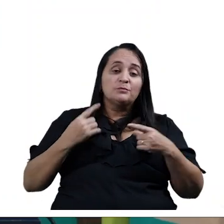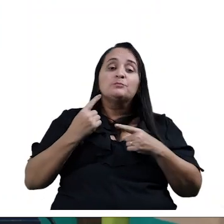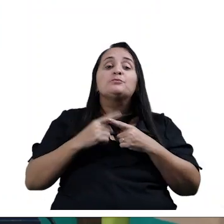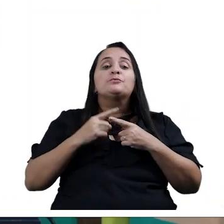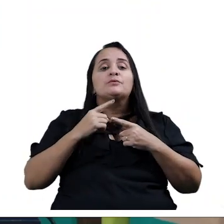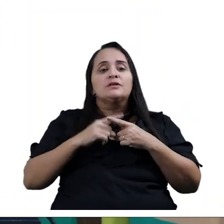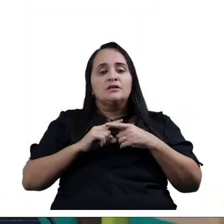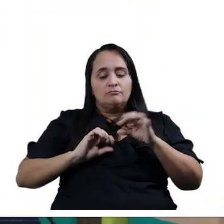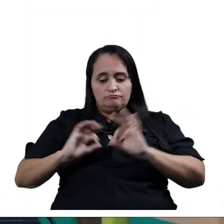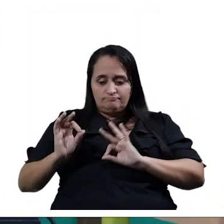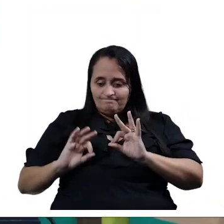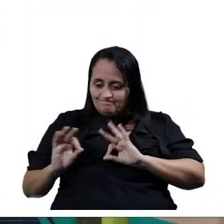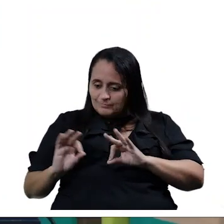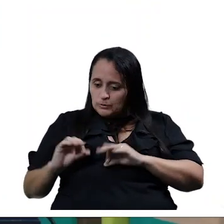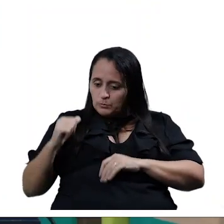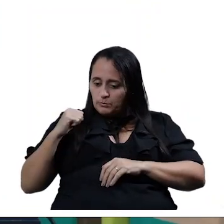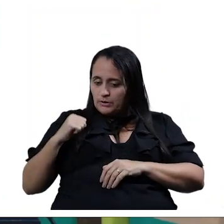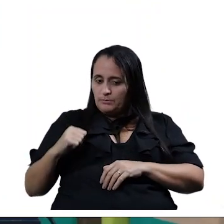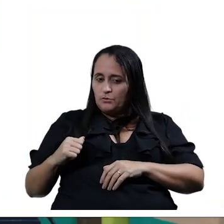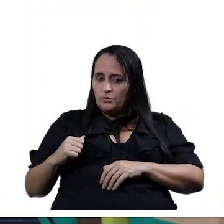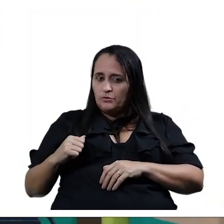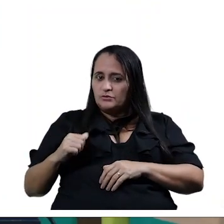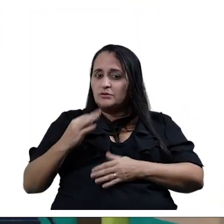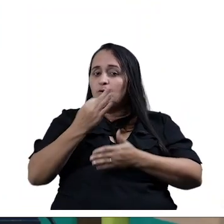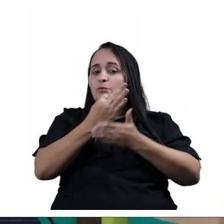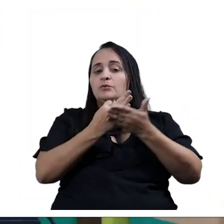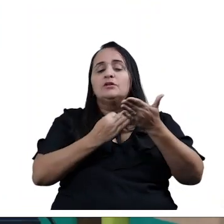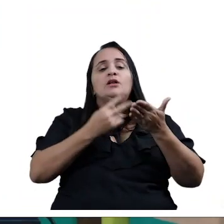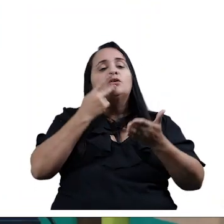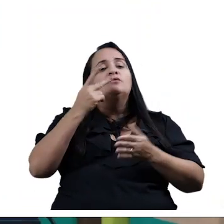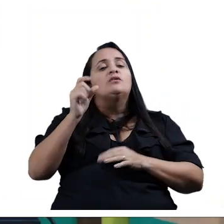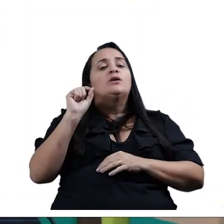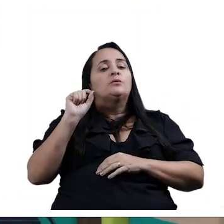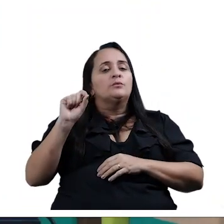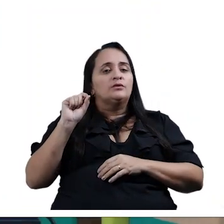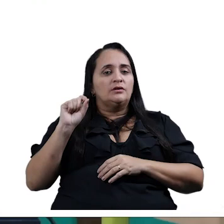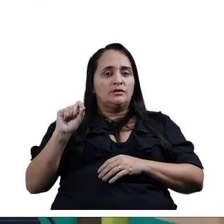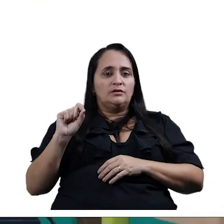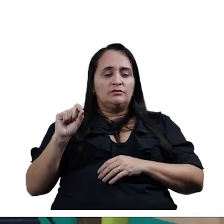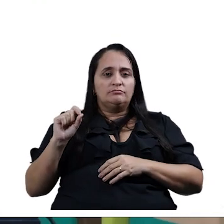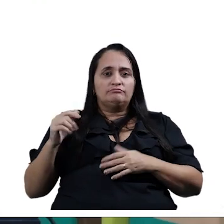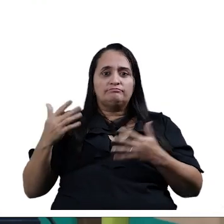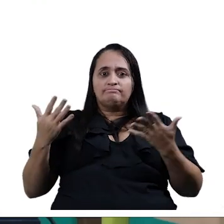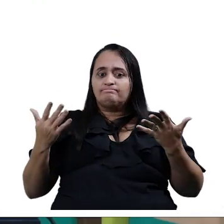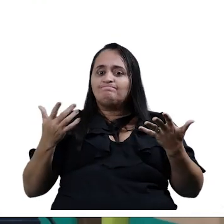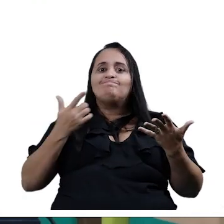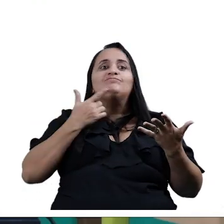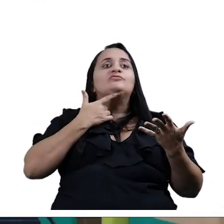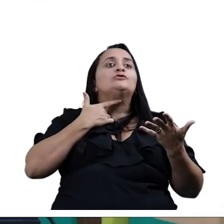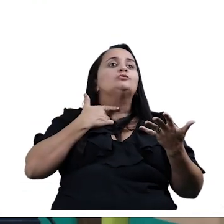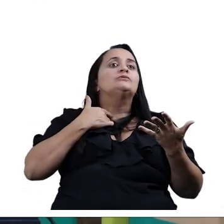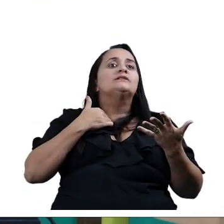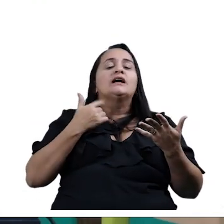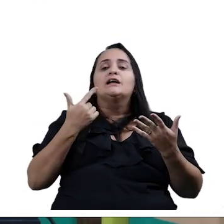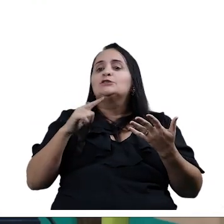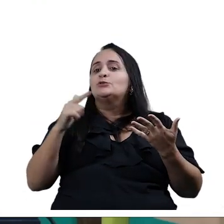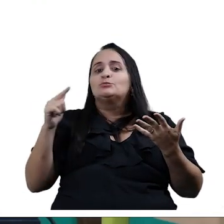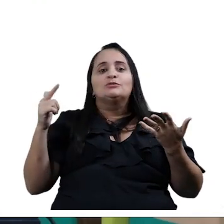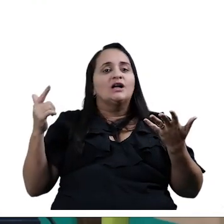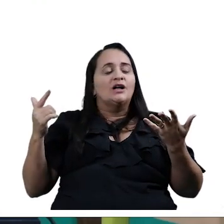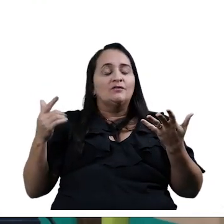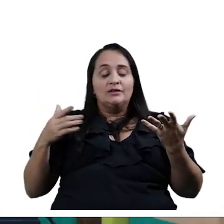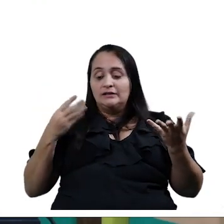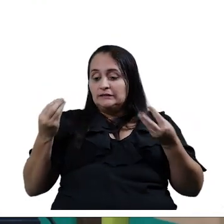porque naquele ato de arrumar a bolsa, o texto fala o quê? Que ela não estava com nenhuma vontade, ela